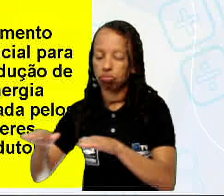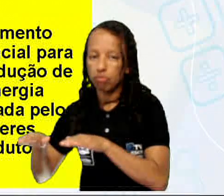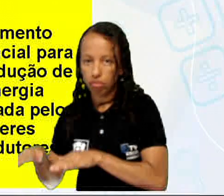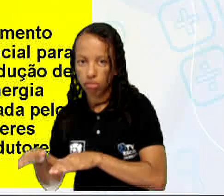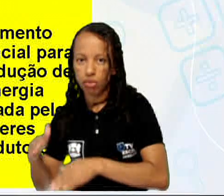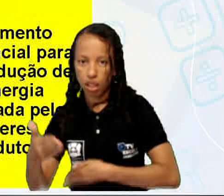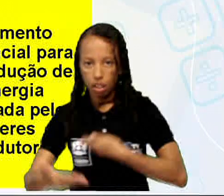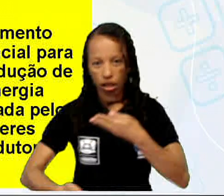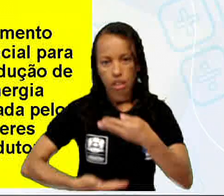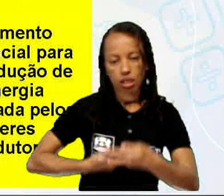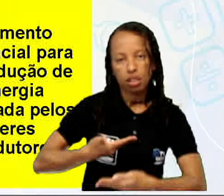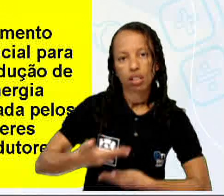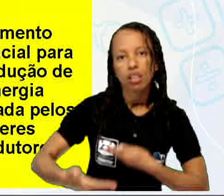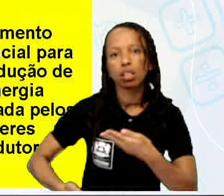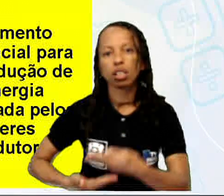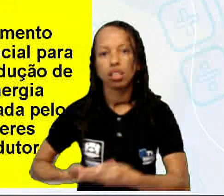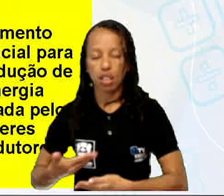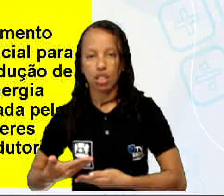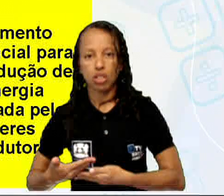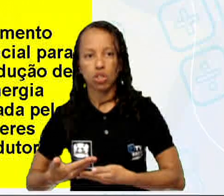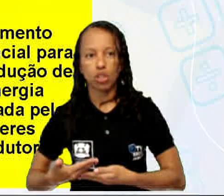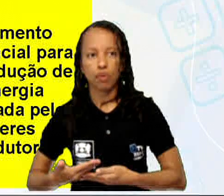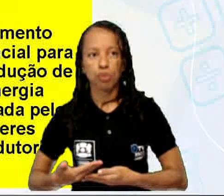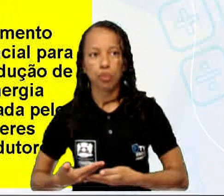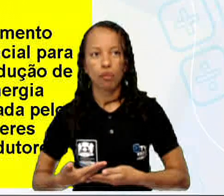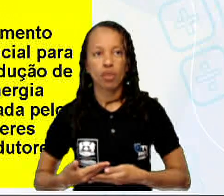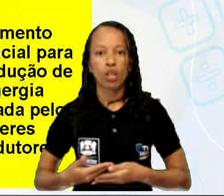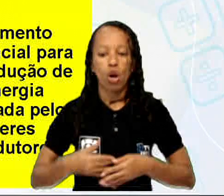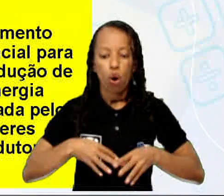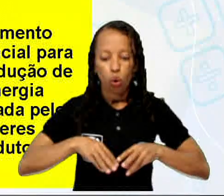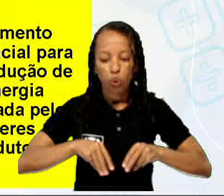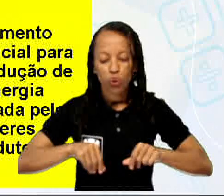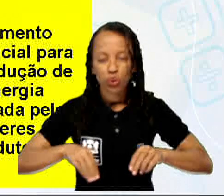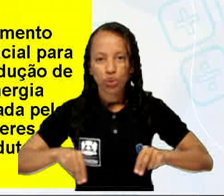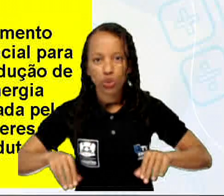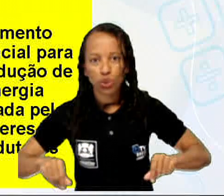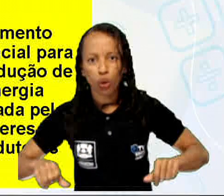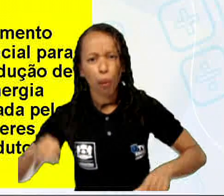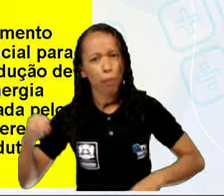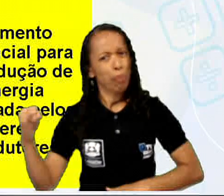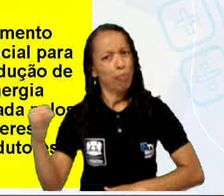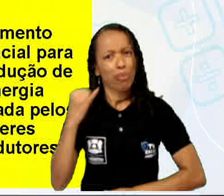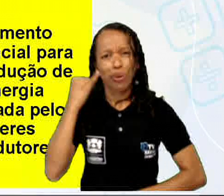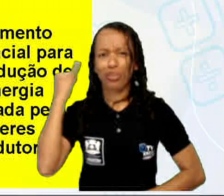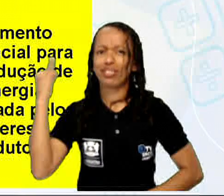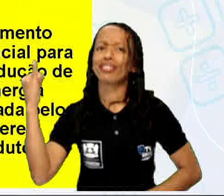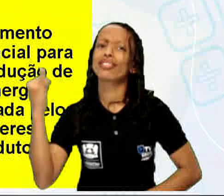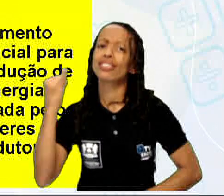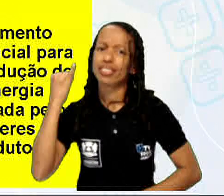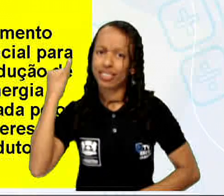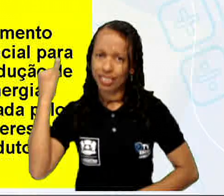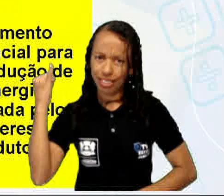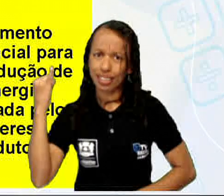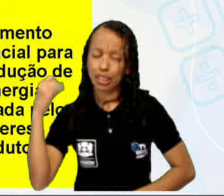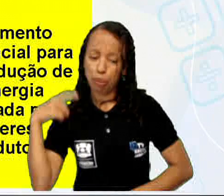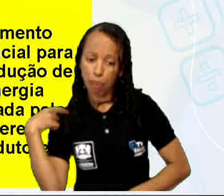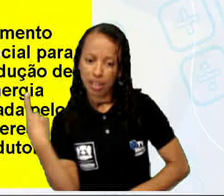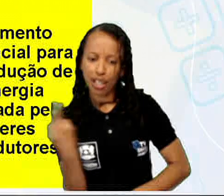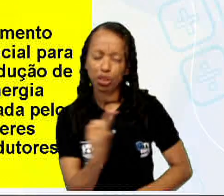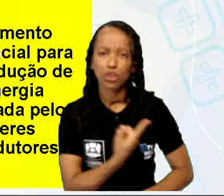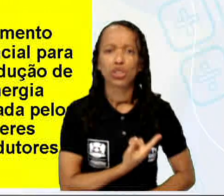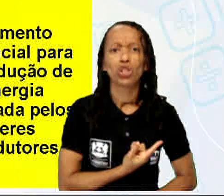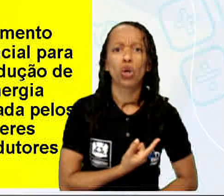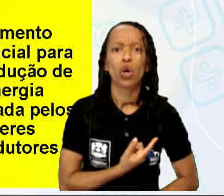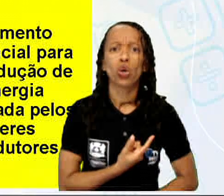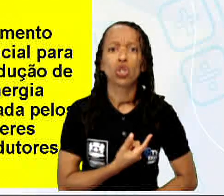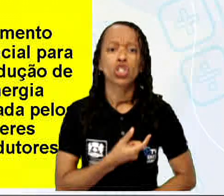si. O solo, parece que não, mas é muito importante para os seres vivos de um